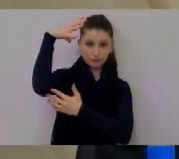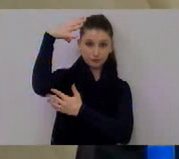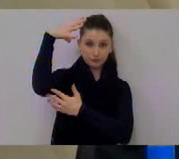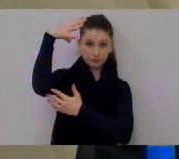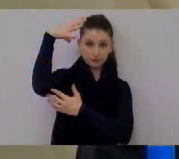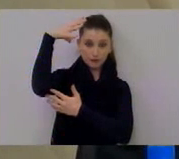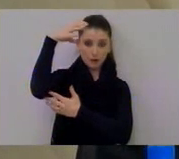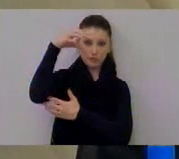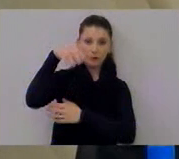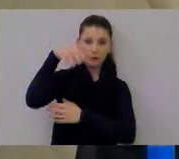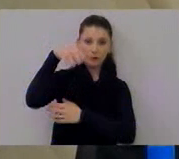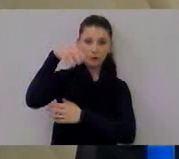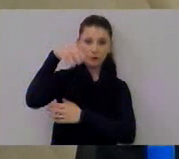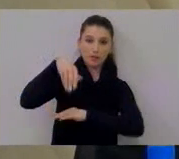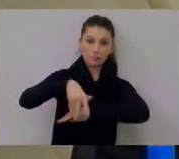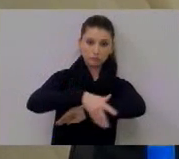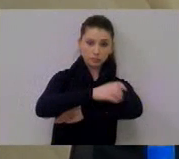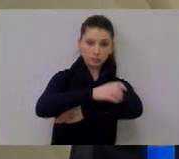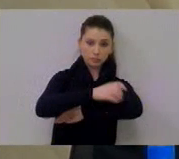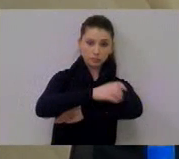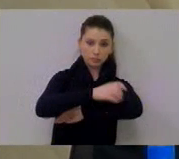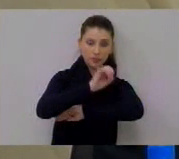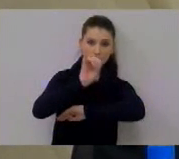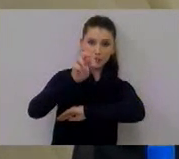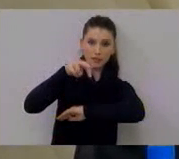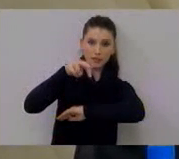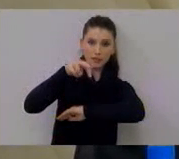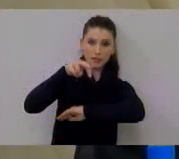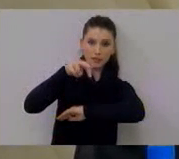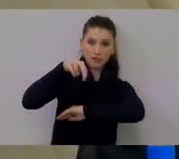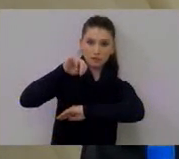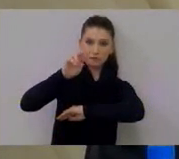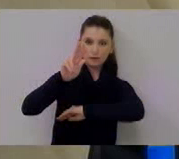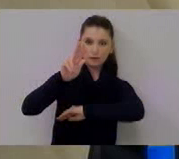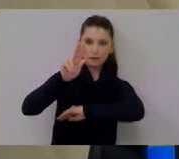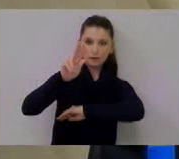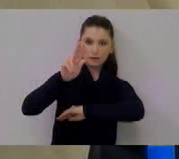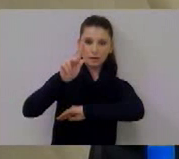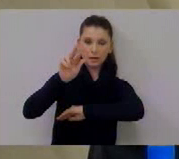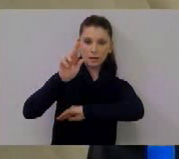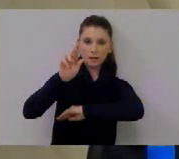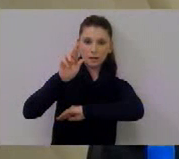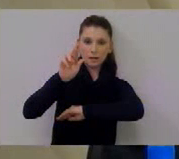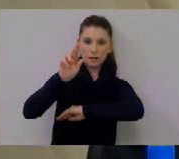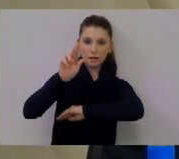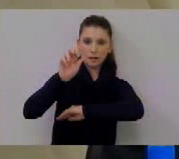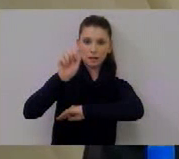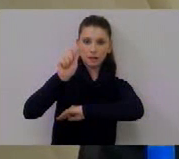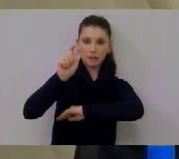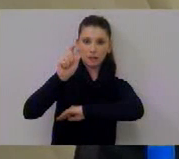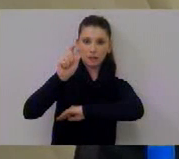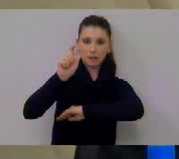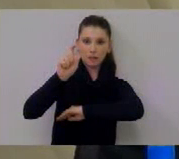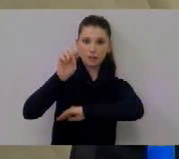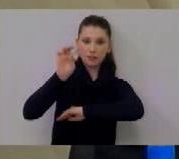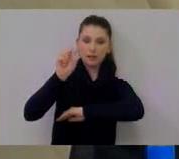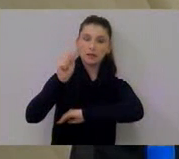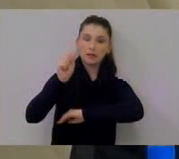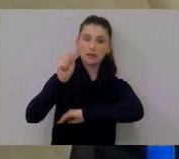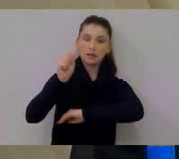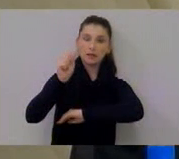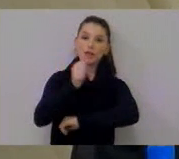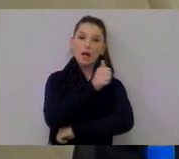Imigrantes, devido ao grande fluxo de estudantes que frequentam a